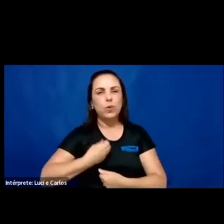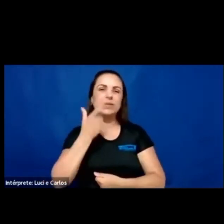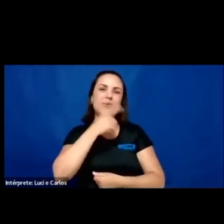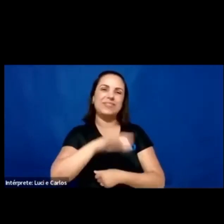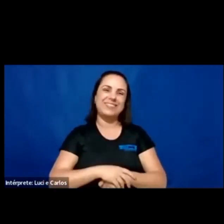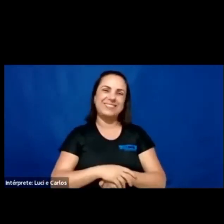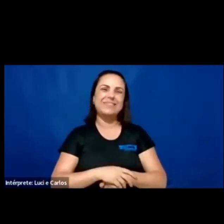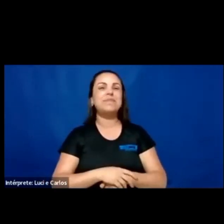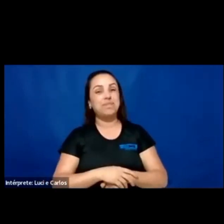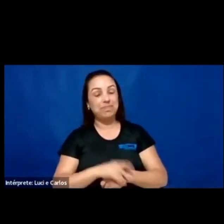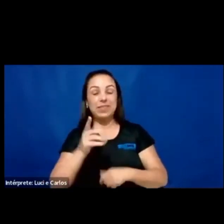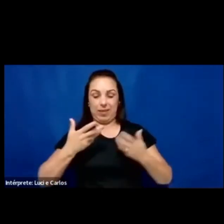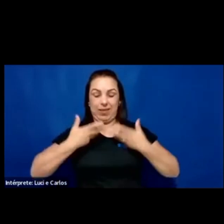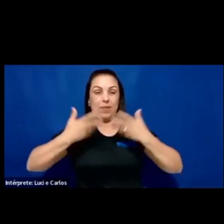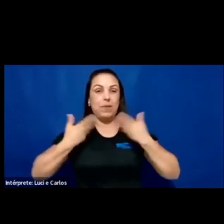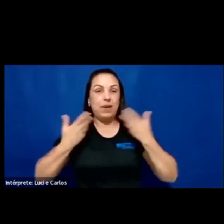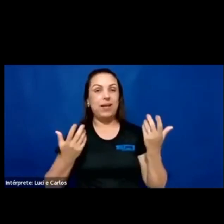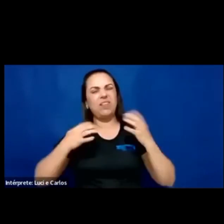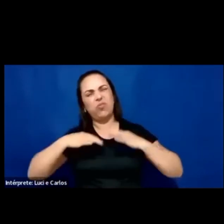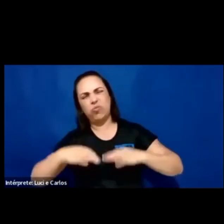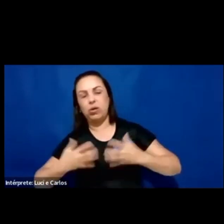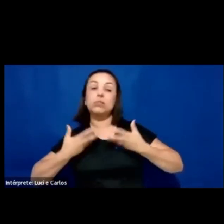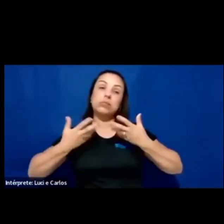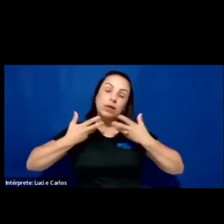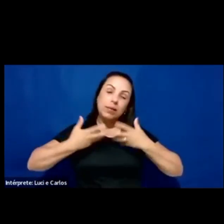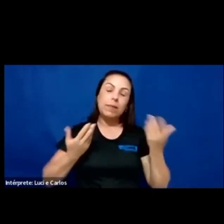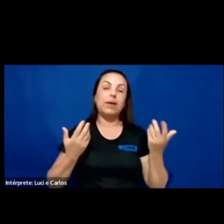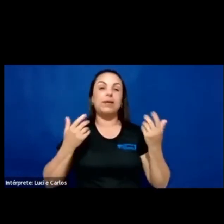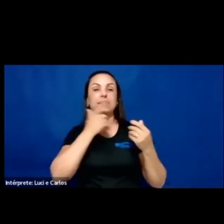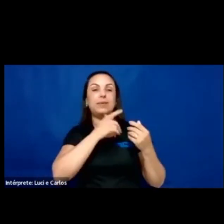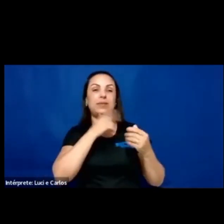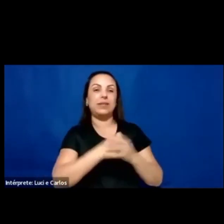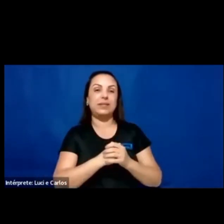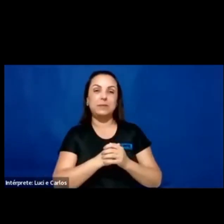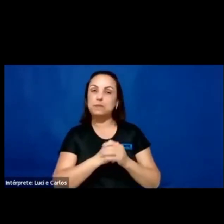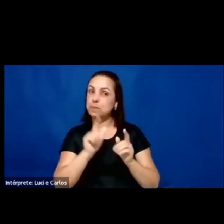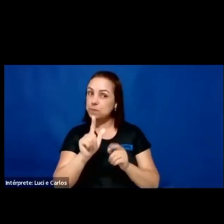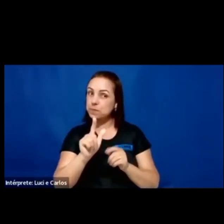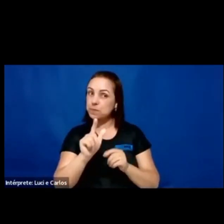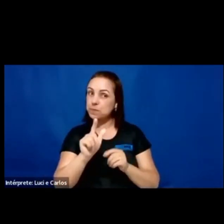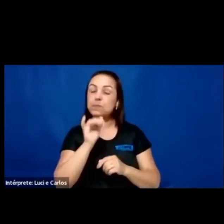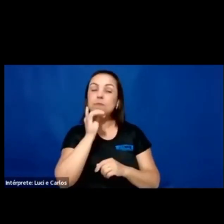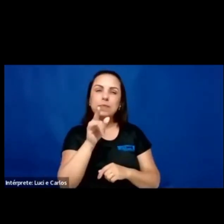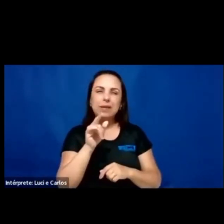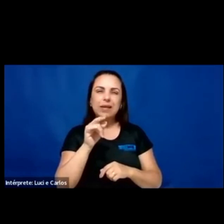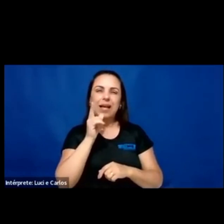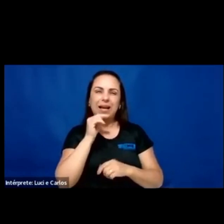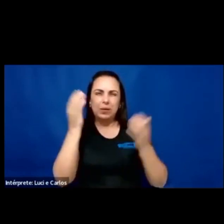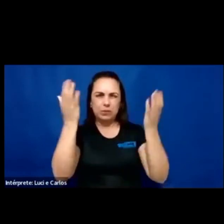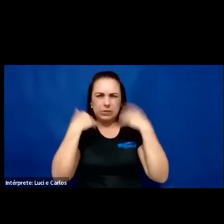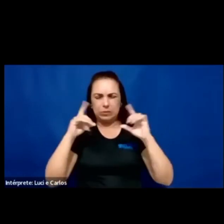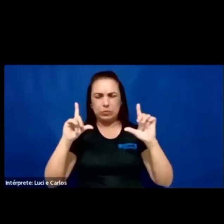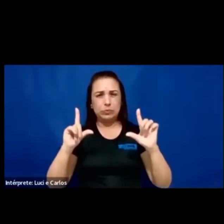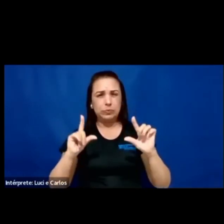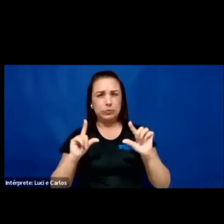melhorar a disposição. E mais uma coisa, quando você está desidratado, deixa eu falar uma coisa aqui para vocês. Você pode diminuir